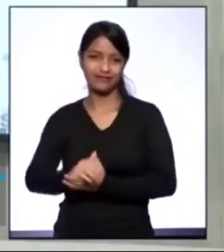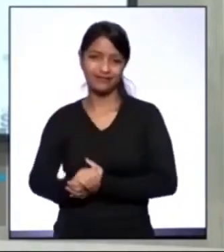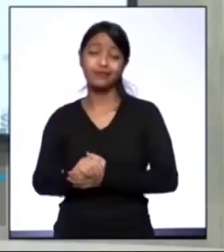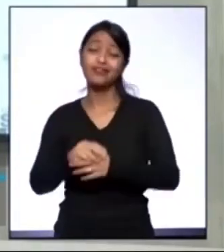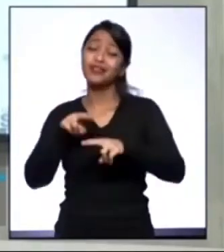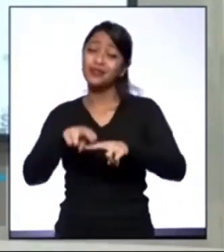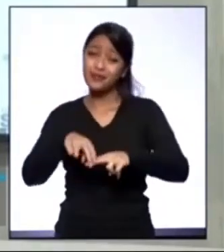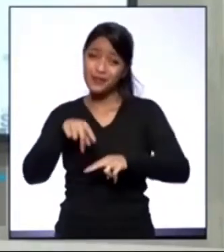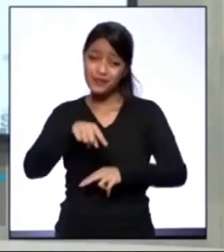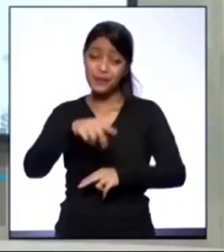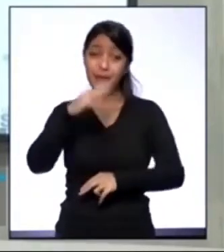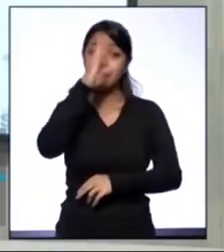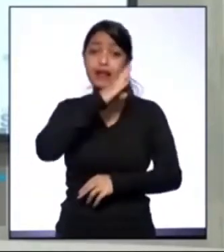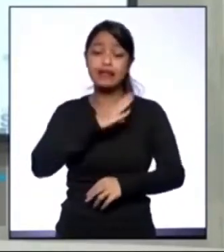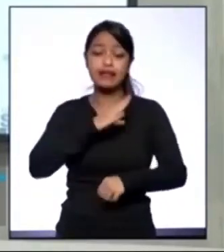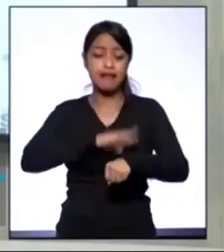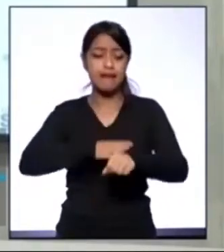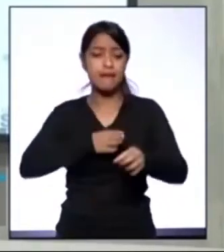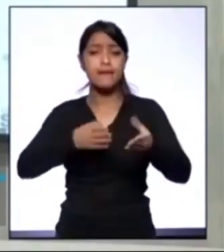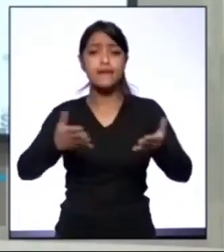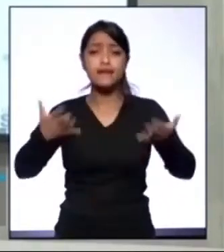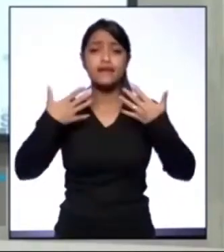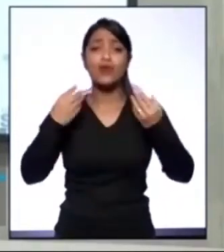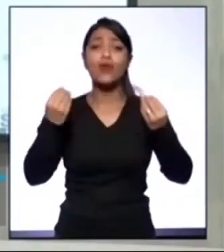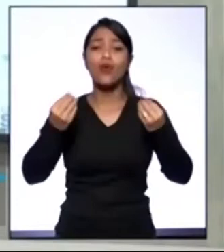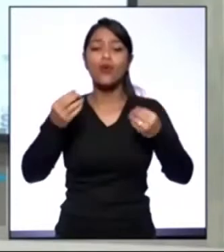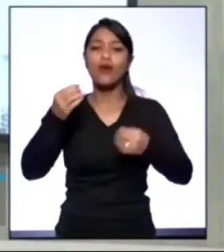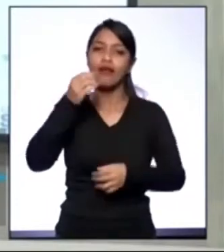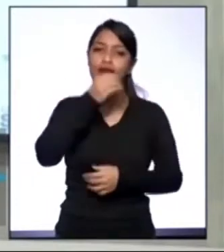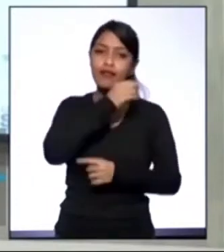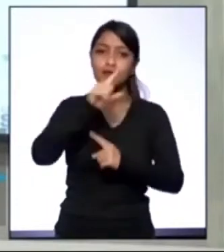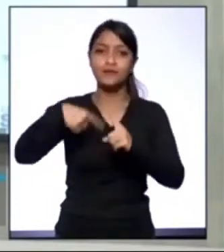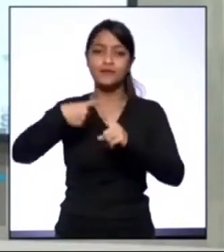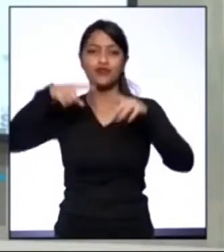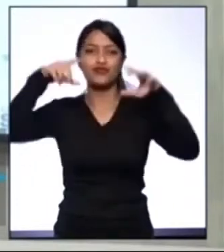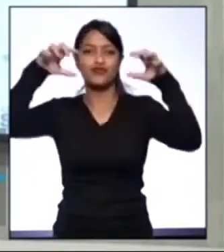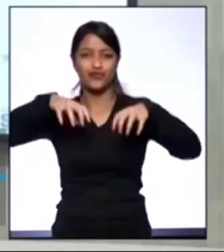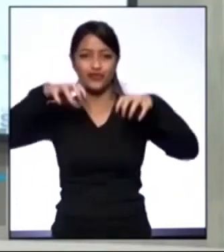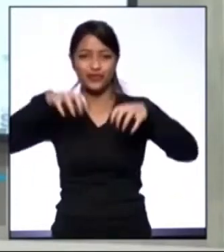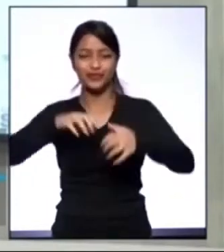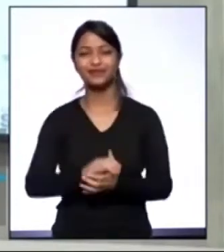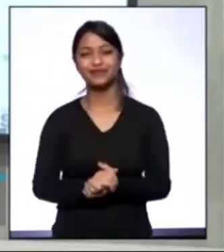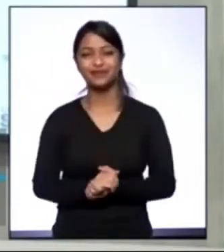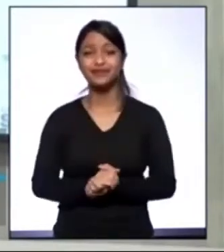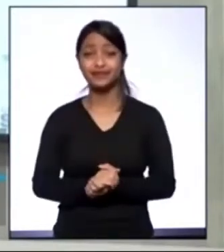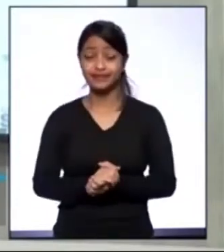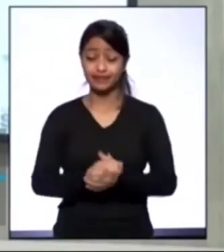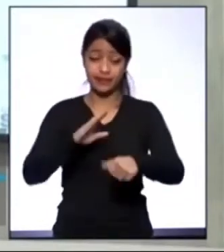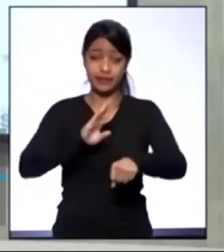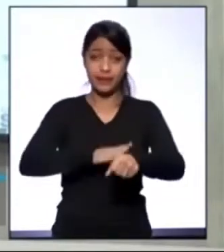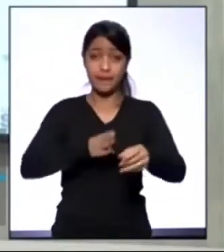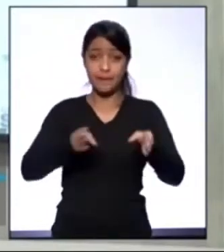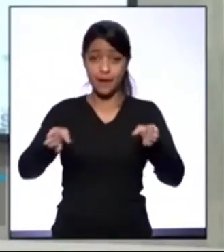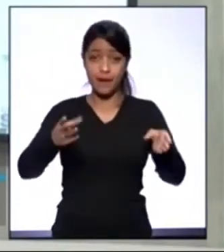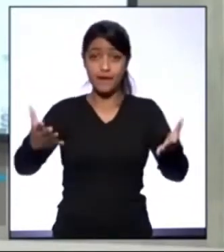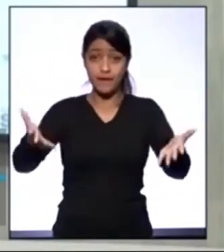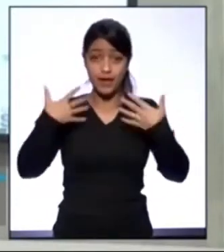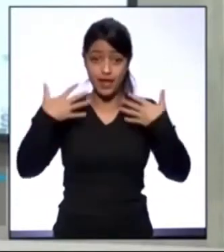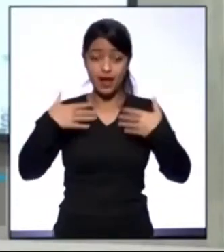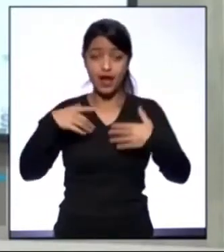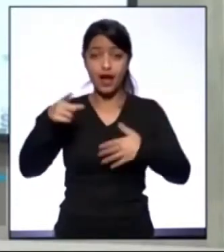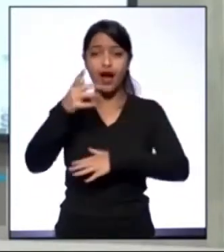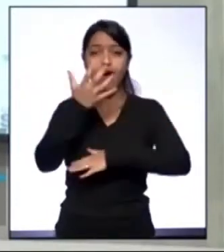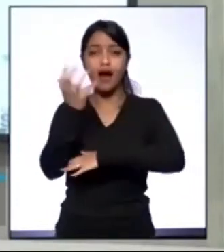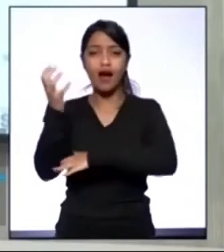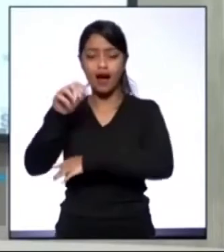e chuvosos. E durante o verão, galera, a umidade da Amazônia acaba sendo atraída por uma célula de baixa